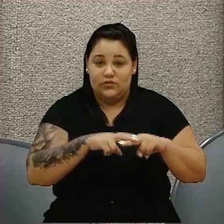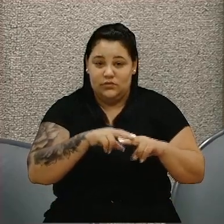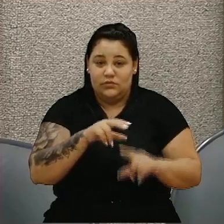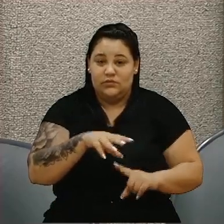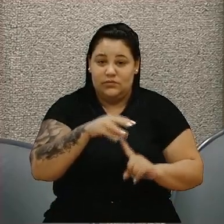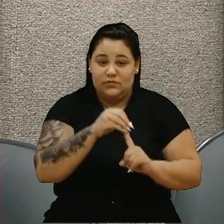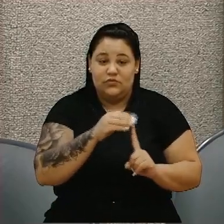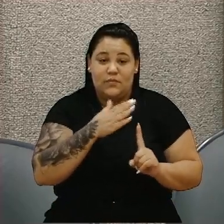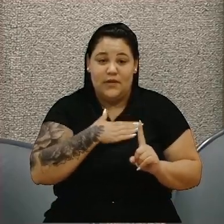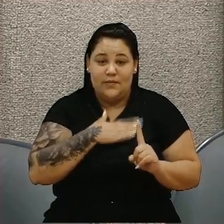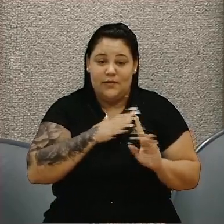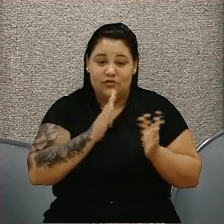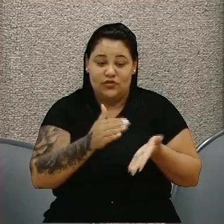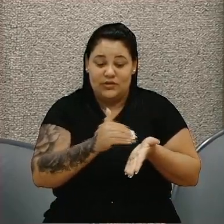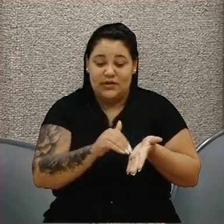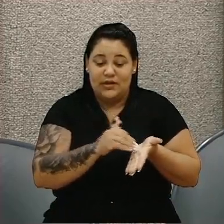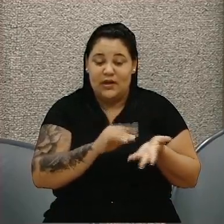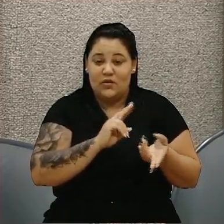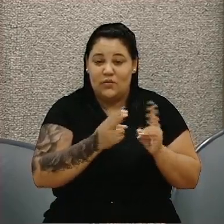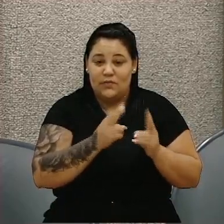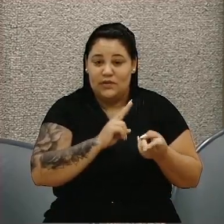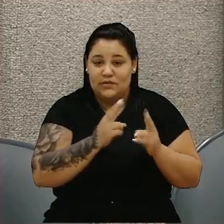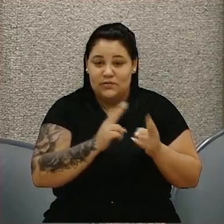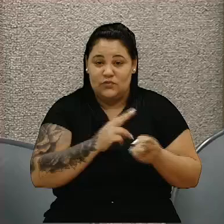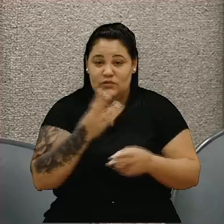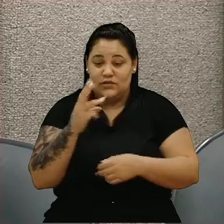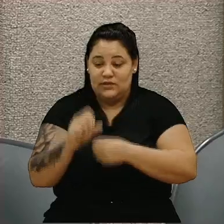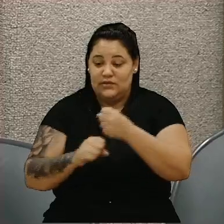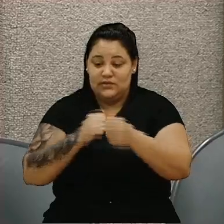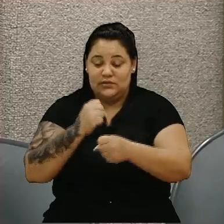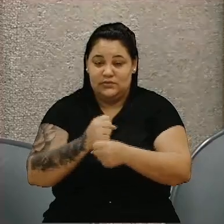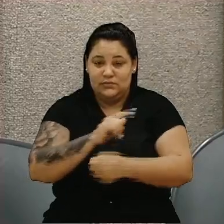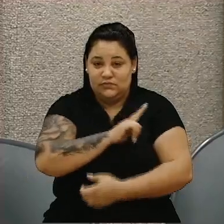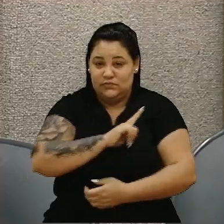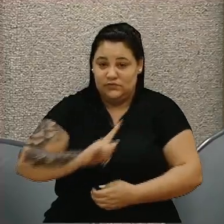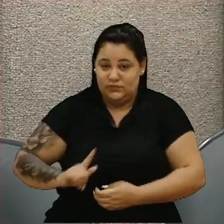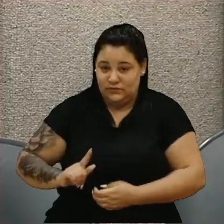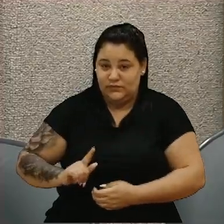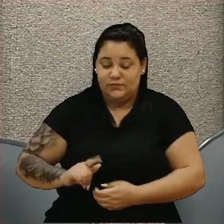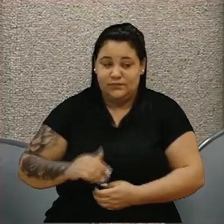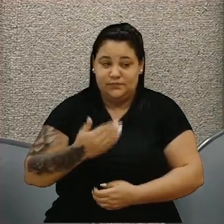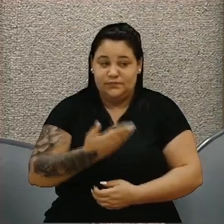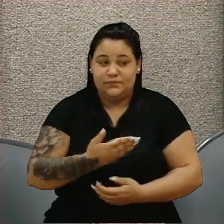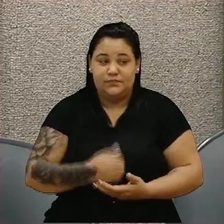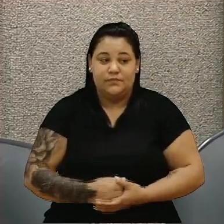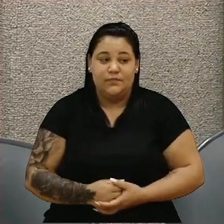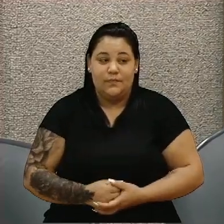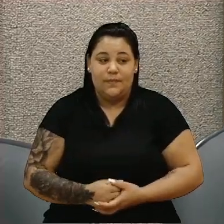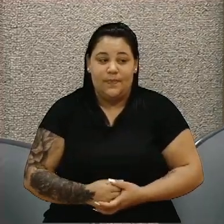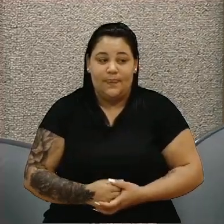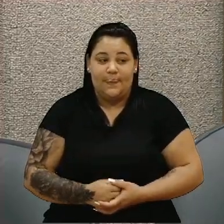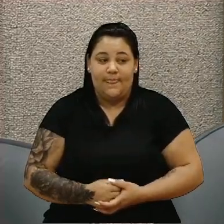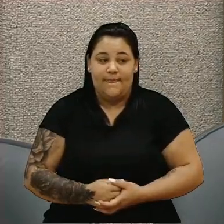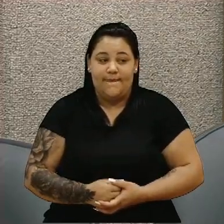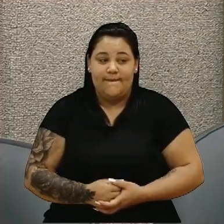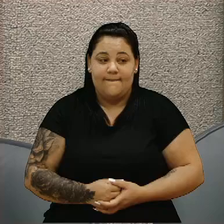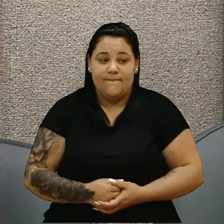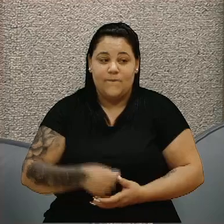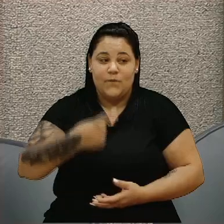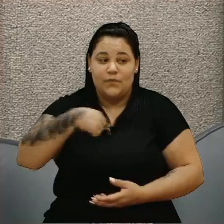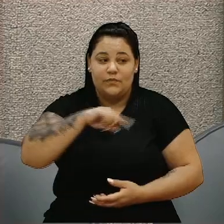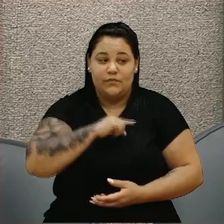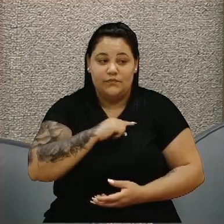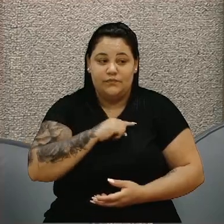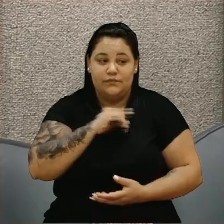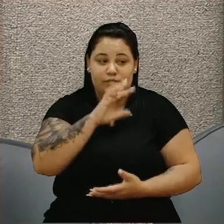mim, que já fui secretário de urbanismo durante 3 anos no governo Pepe, vereador Rose, e nós regularizamos naquela época mais